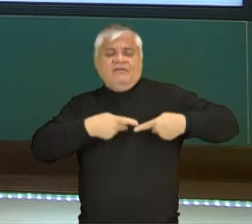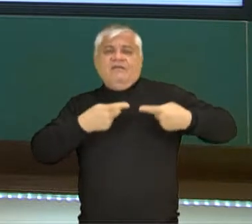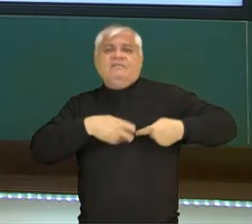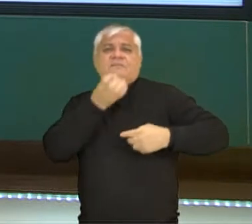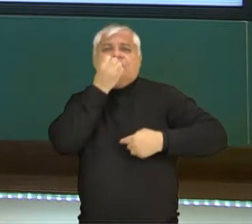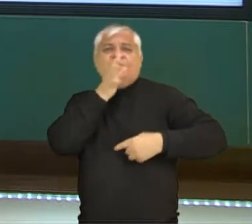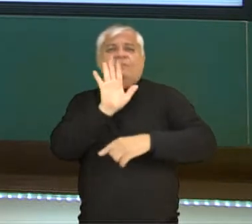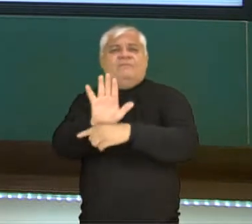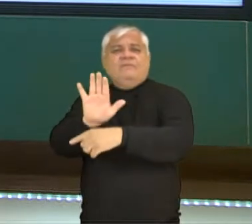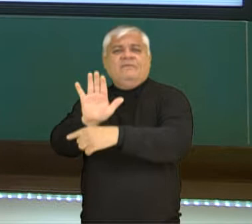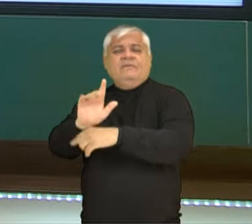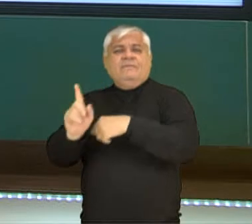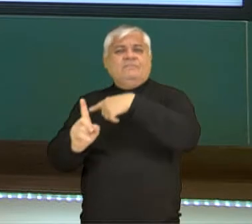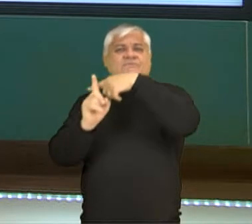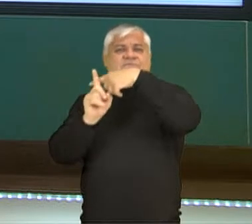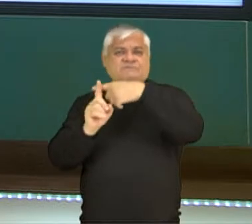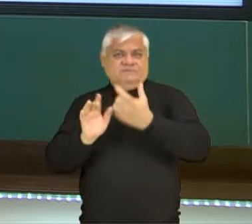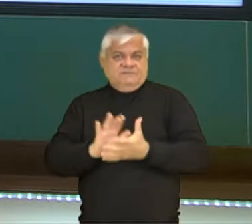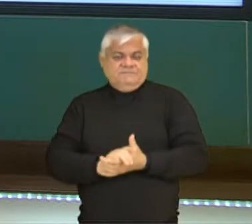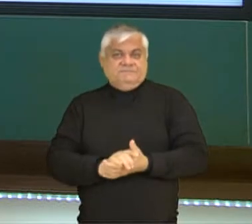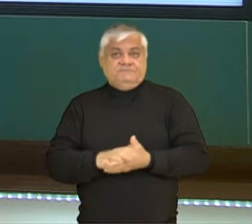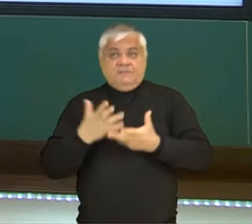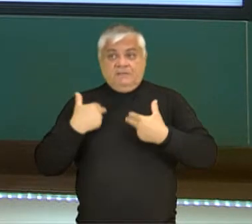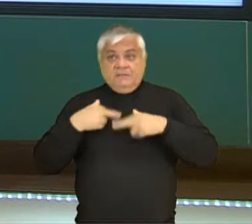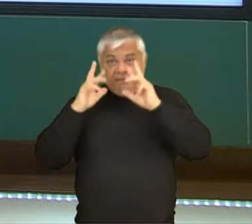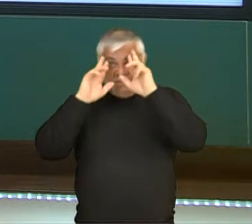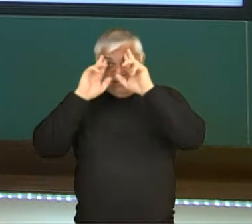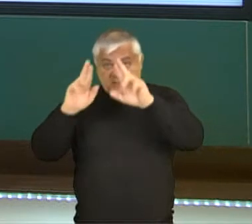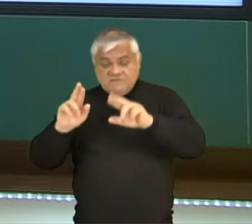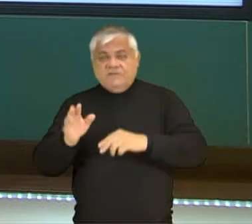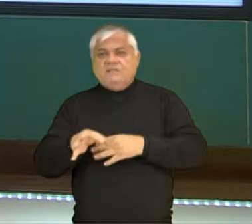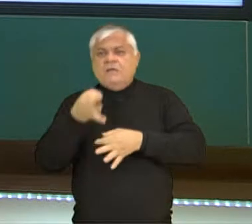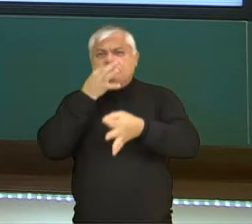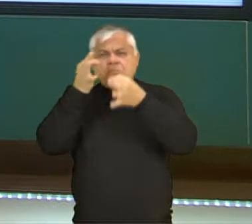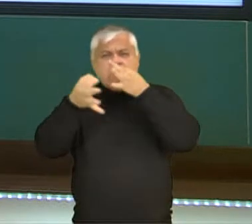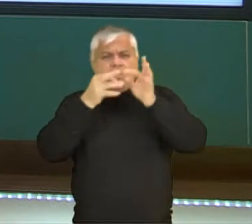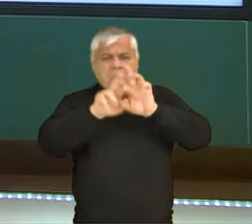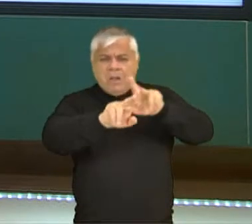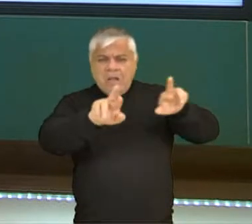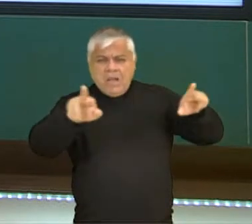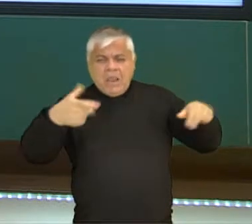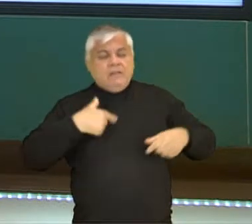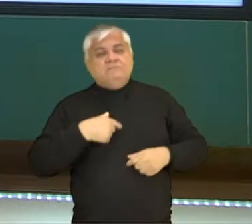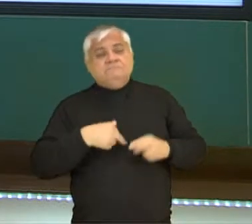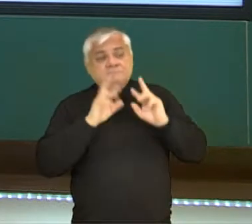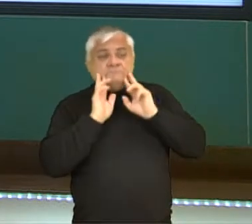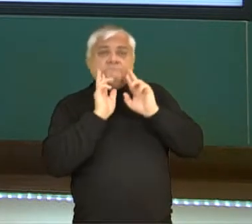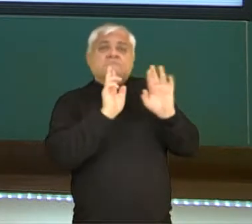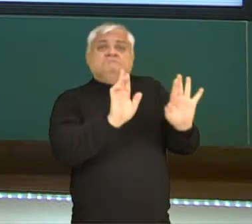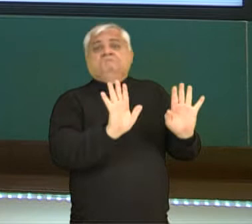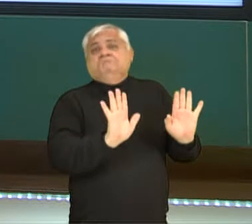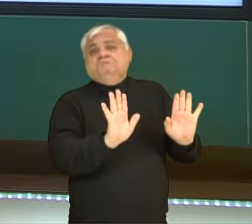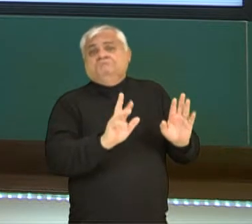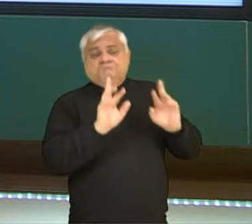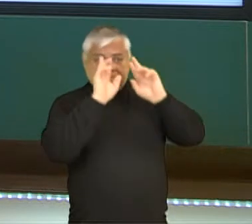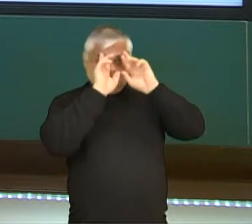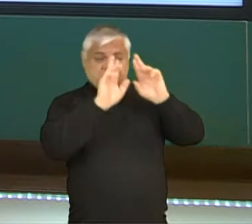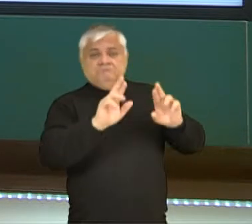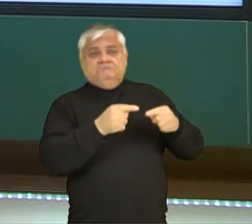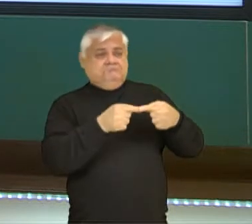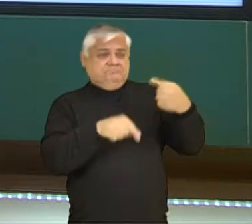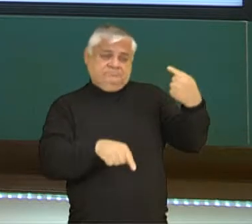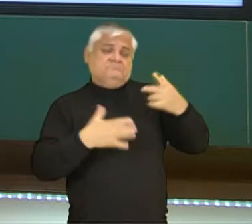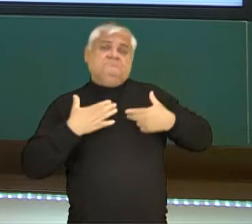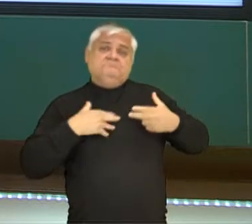aquilo que é positivo, né? Respeitar as diferentes opiniões e tantos outros comportamentos que gostaríamos de ter,